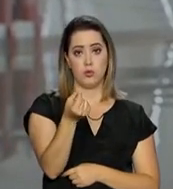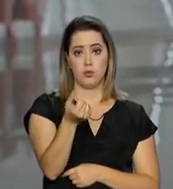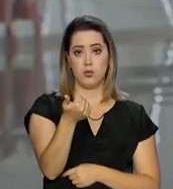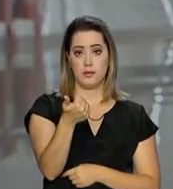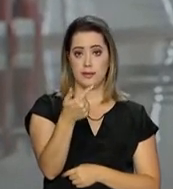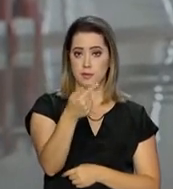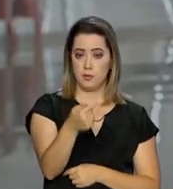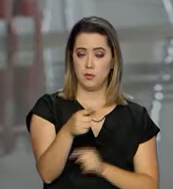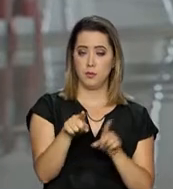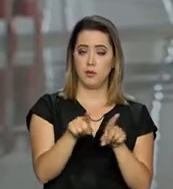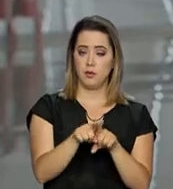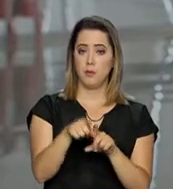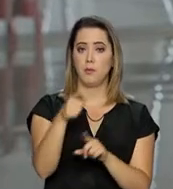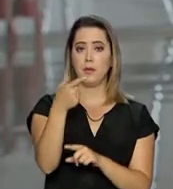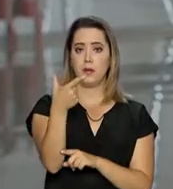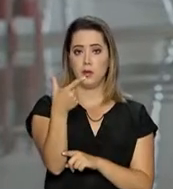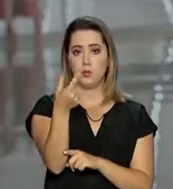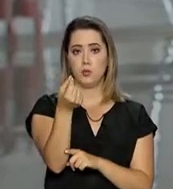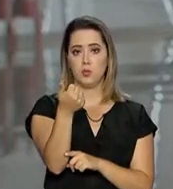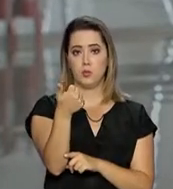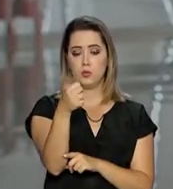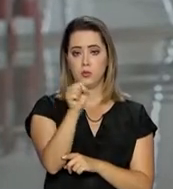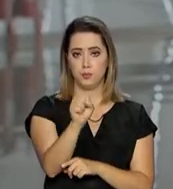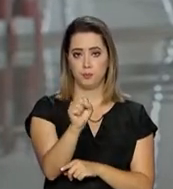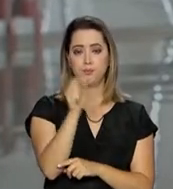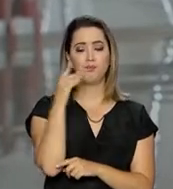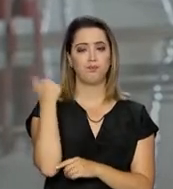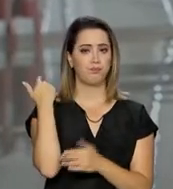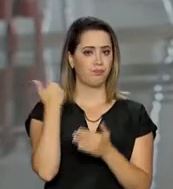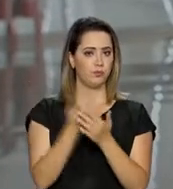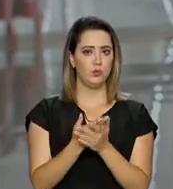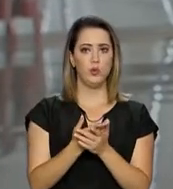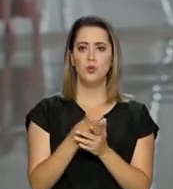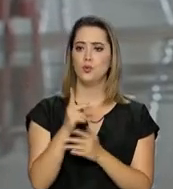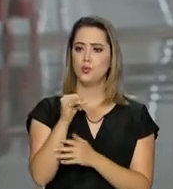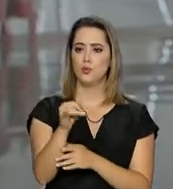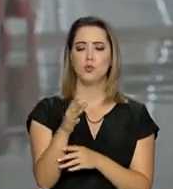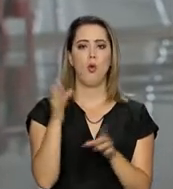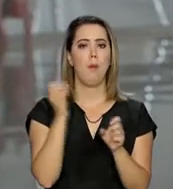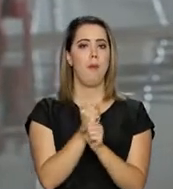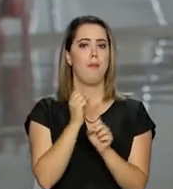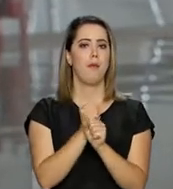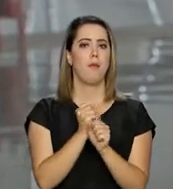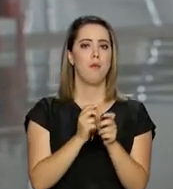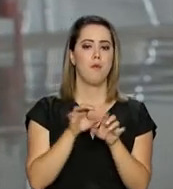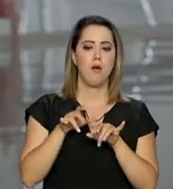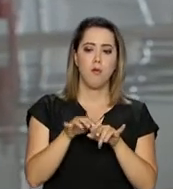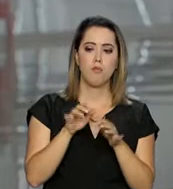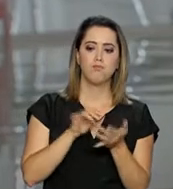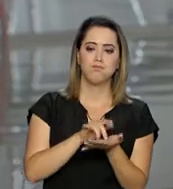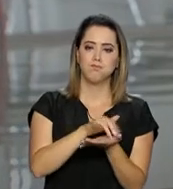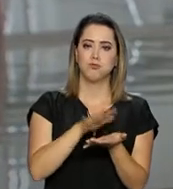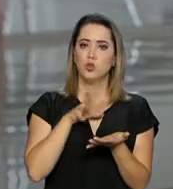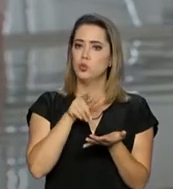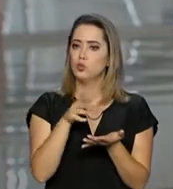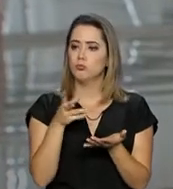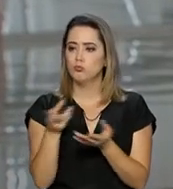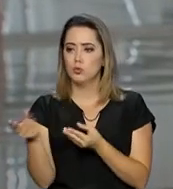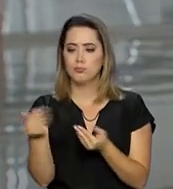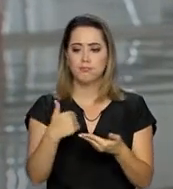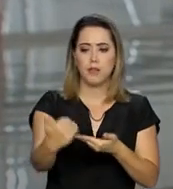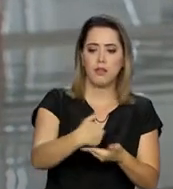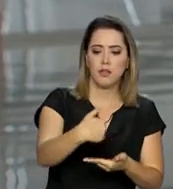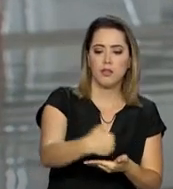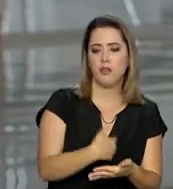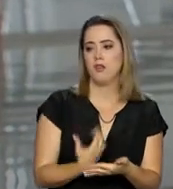equipe econômica passou o maior tempo fazendo contas por exemplo na manhã desta terça feira o ministro da